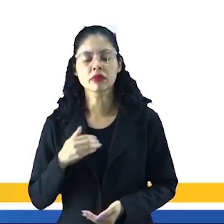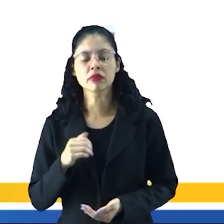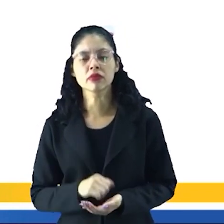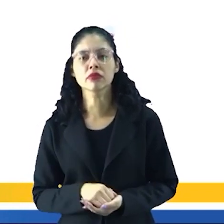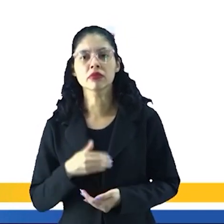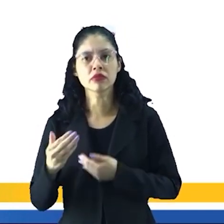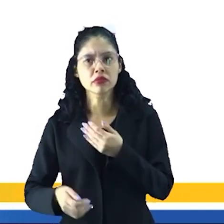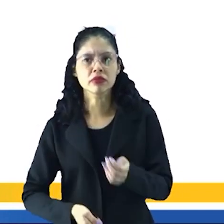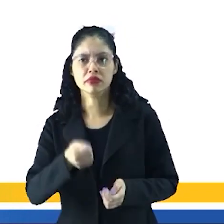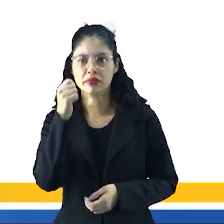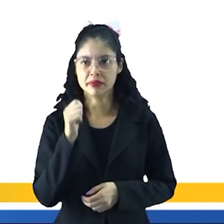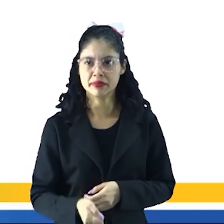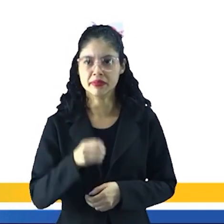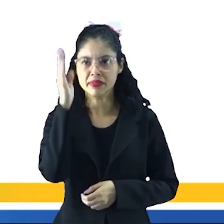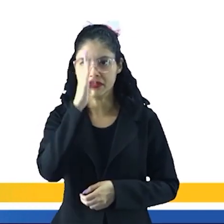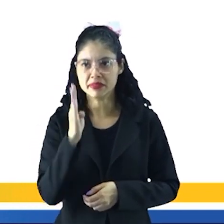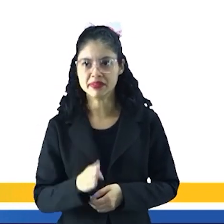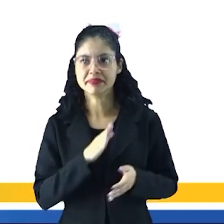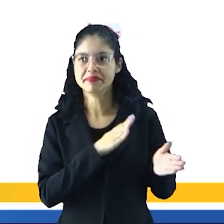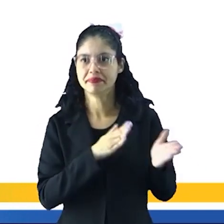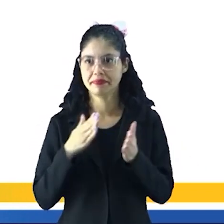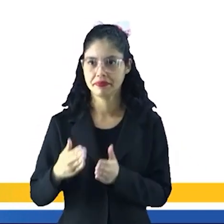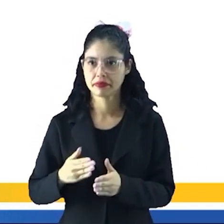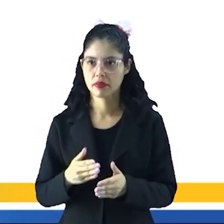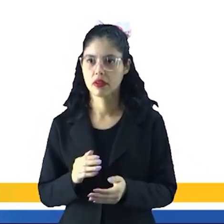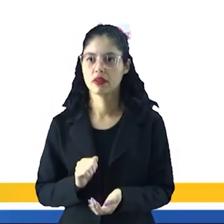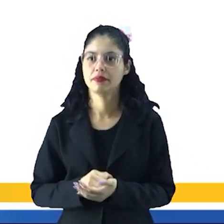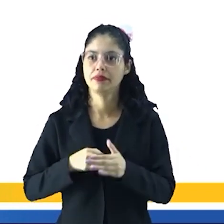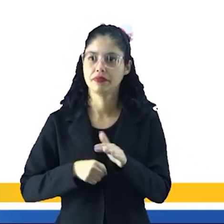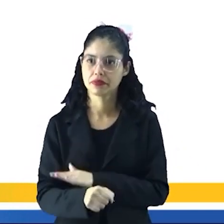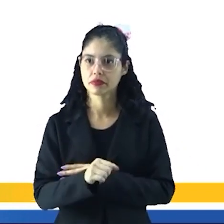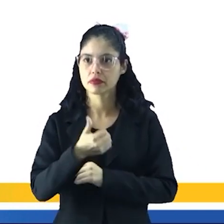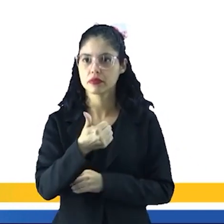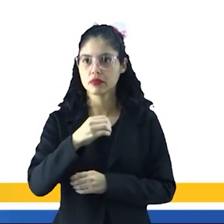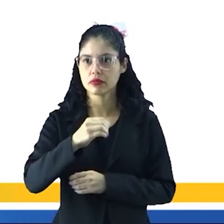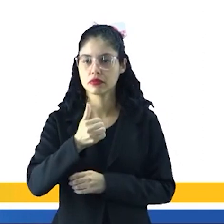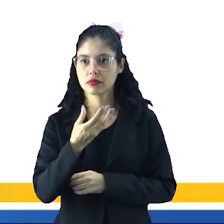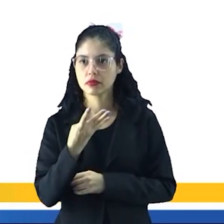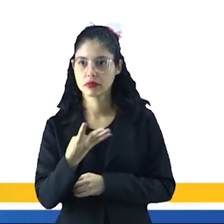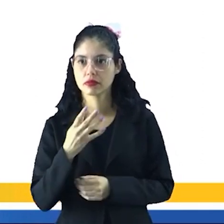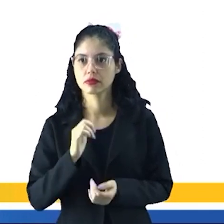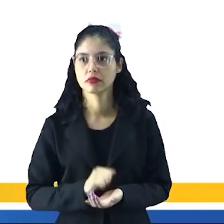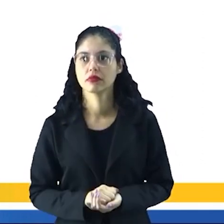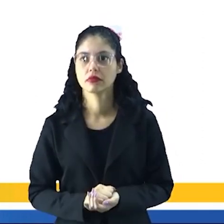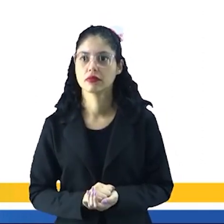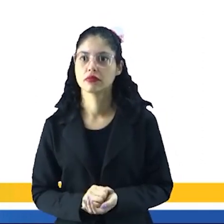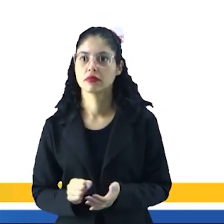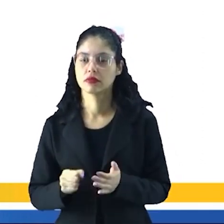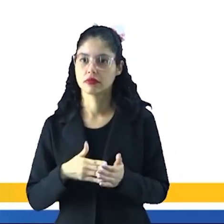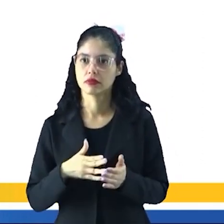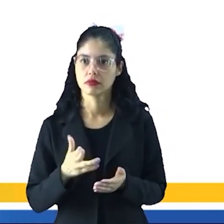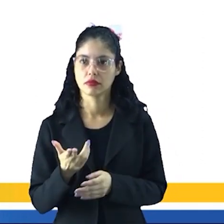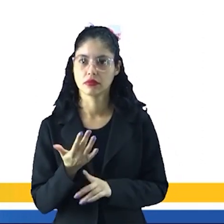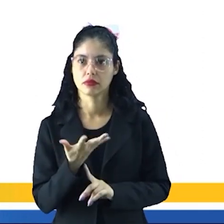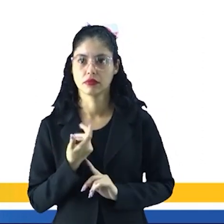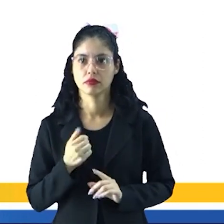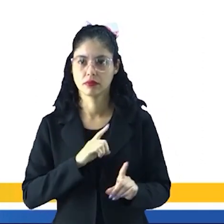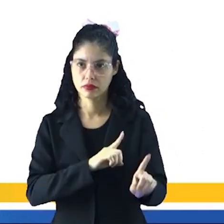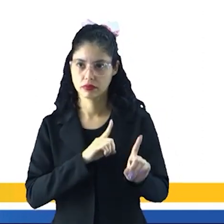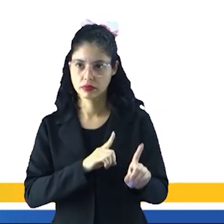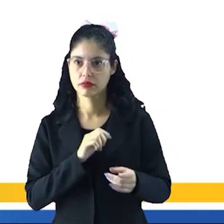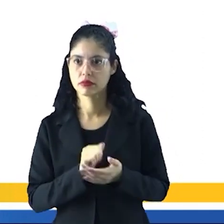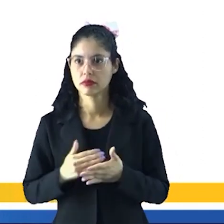seguinte, ele vai dizer, durante a ditadura militar no Brasil, a partir do golpe de 1964, muitos artistas